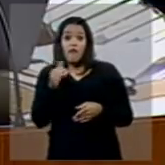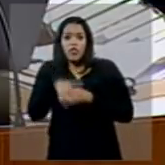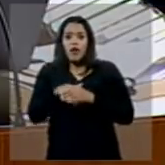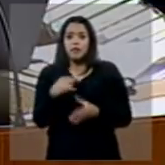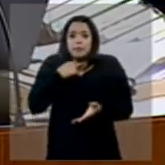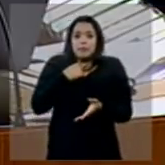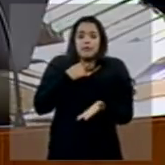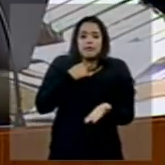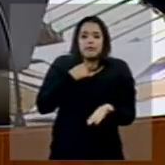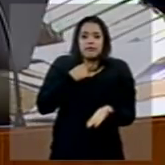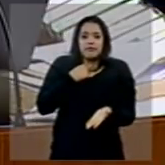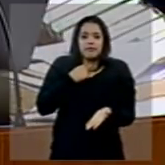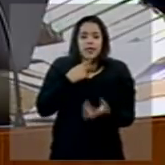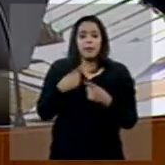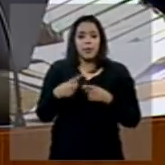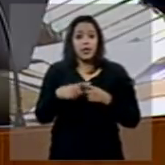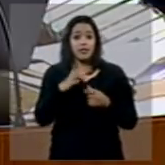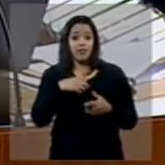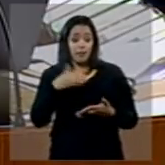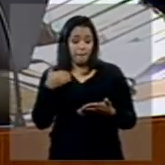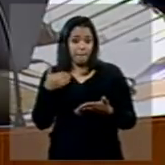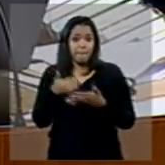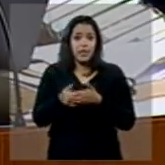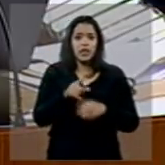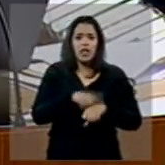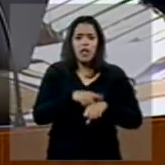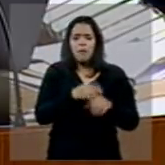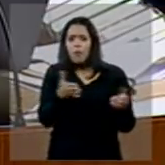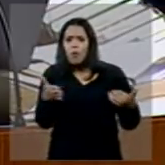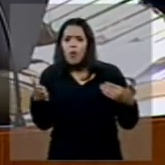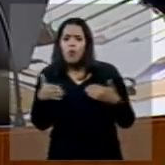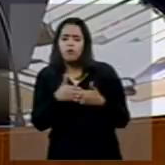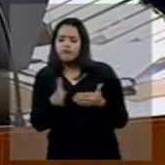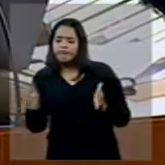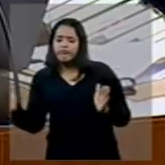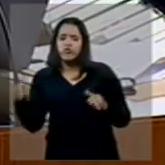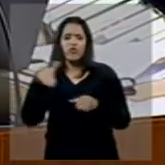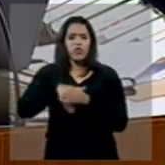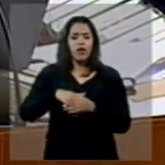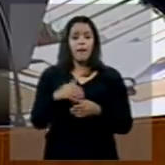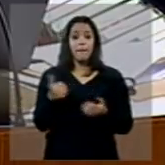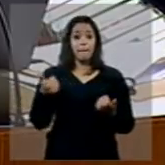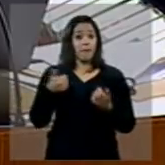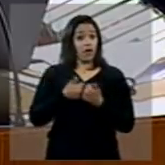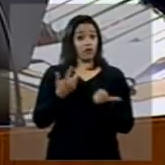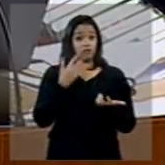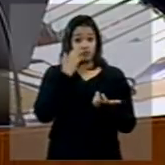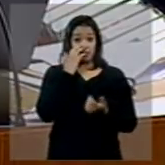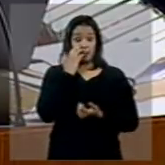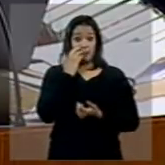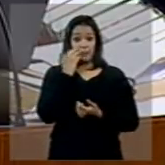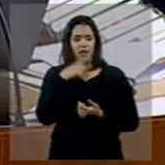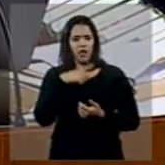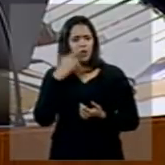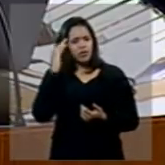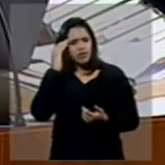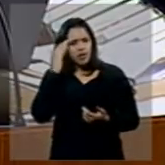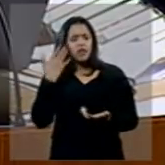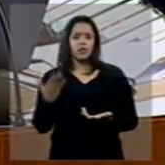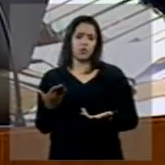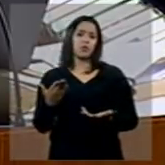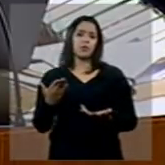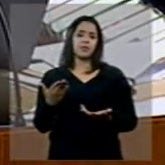votar. Diante da proximidade, portanto, das eleições gerais, entendo caracterizados os pressupostos para a concessão da medida